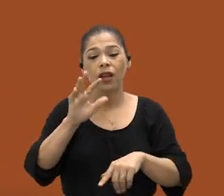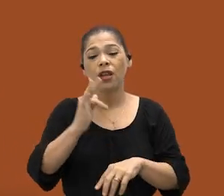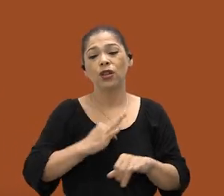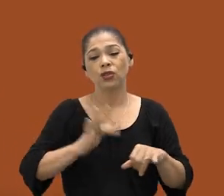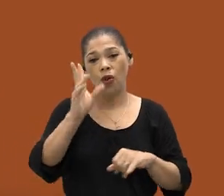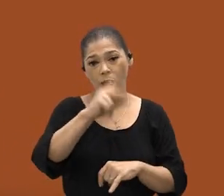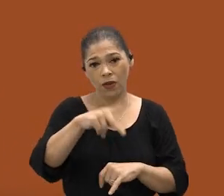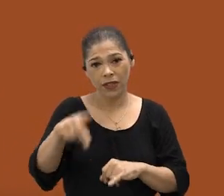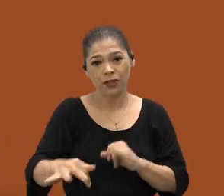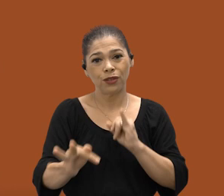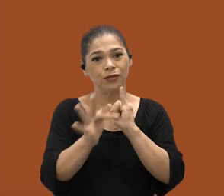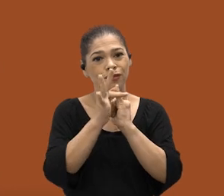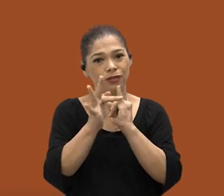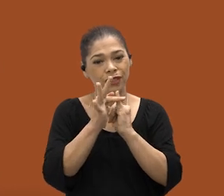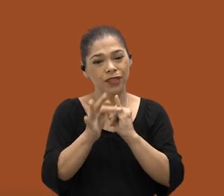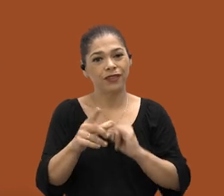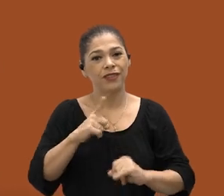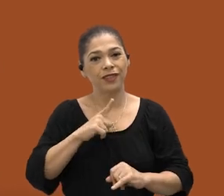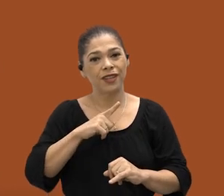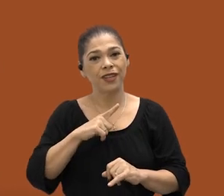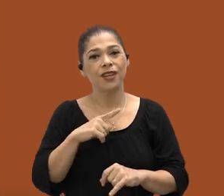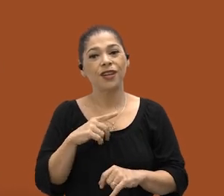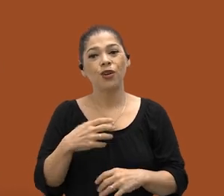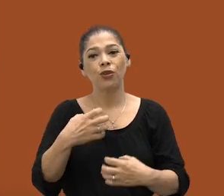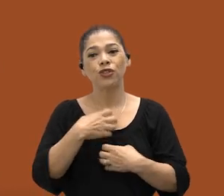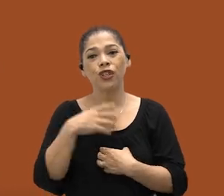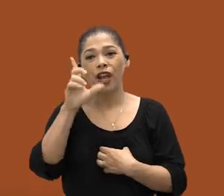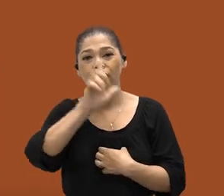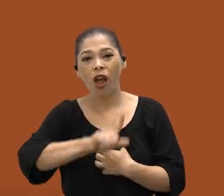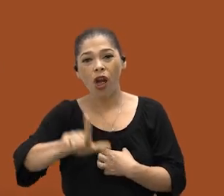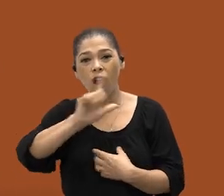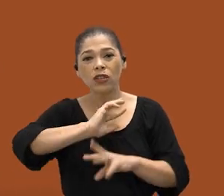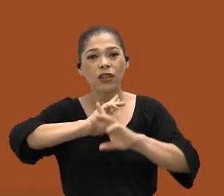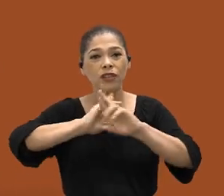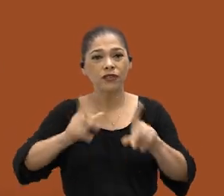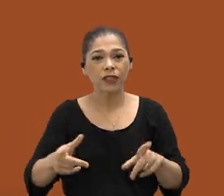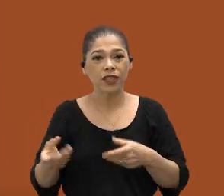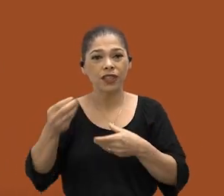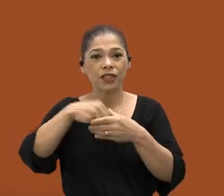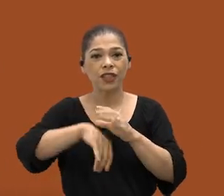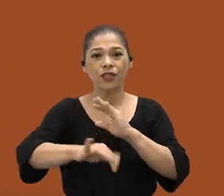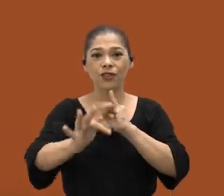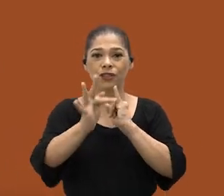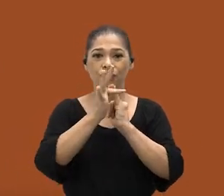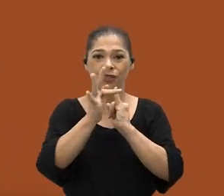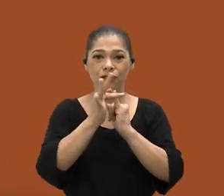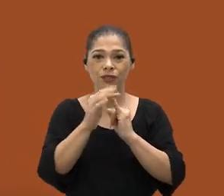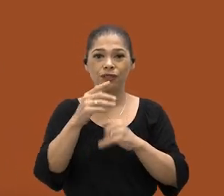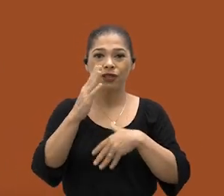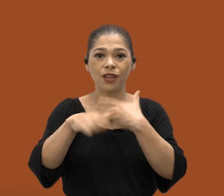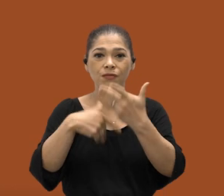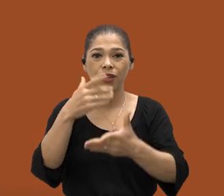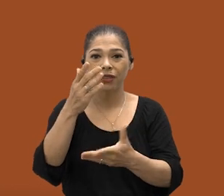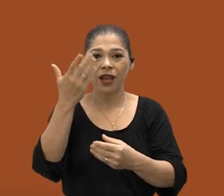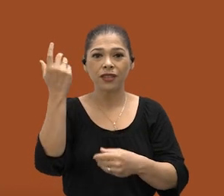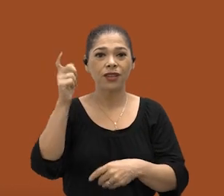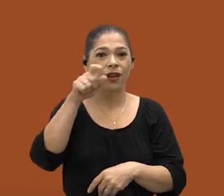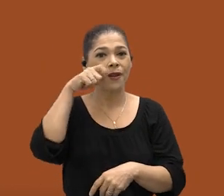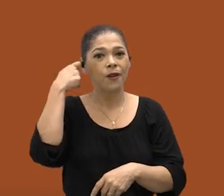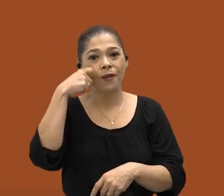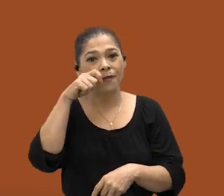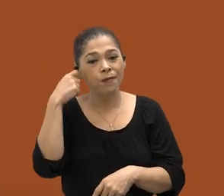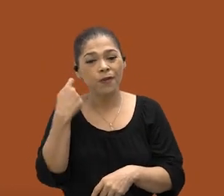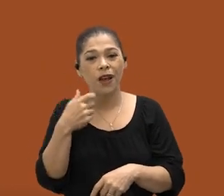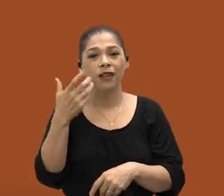o Instituto Federal então tem uma certa aura uma outra lógica dentro dos institutos tem processo de seleção